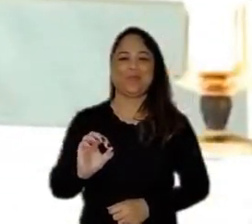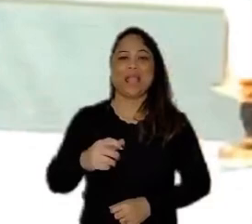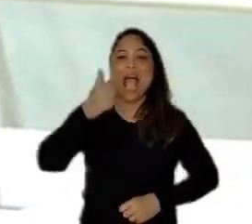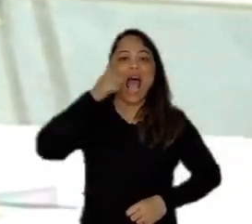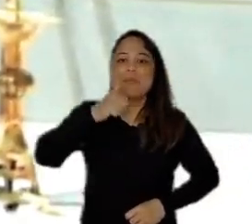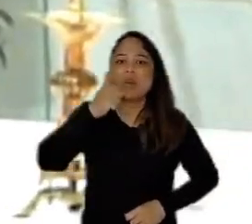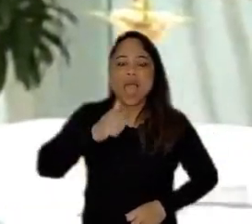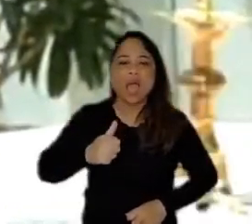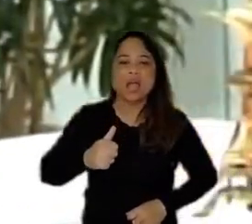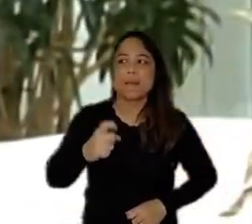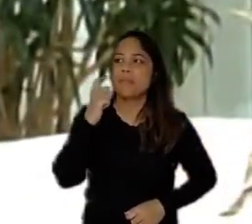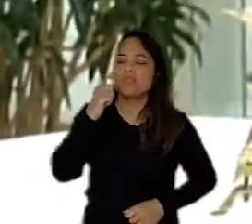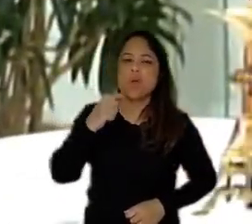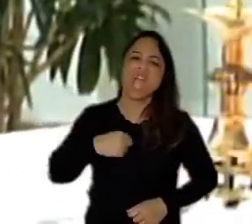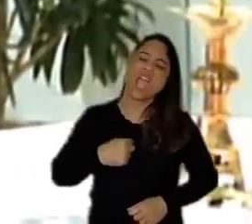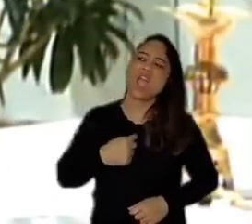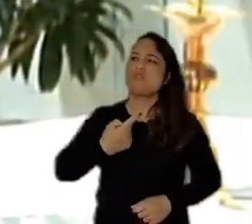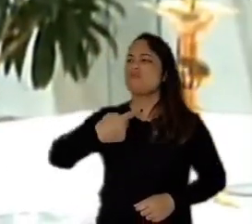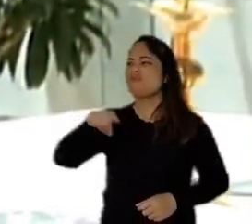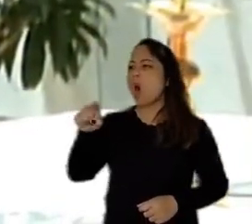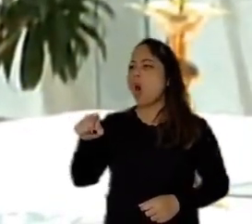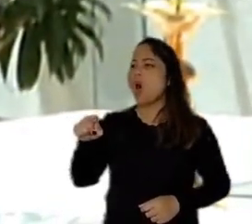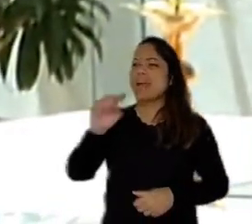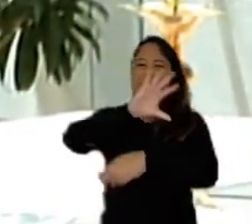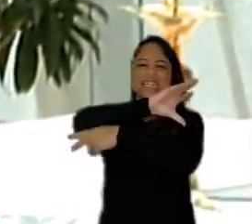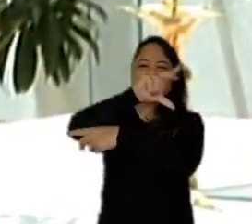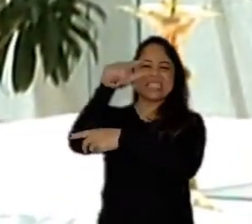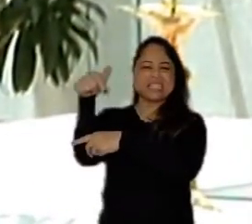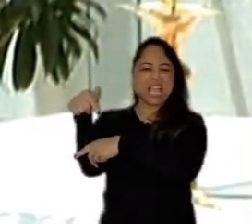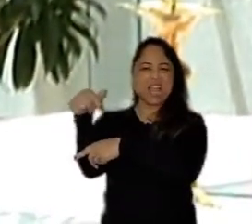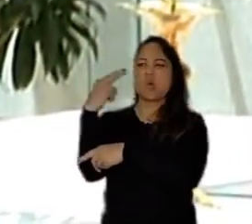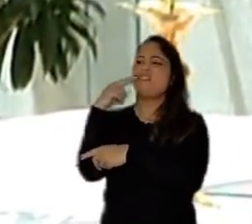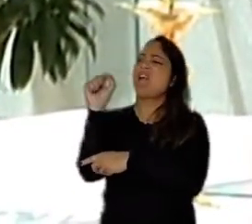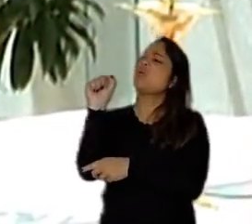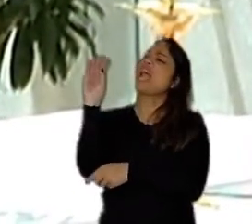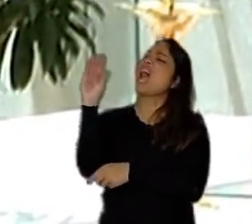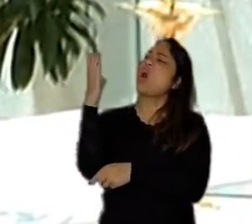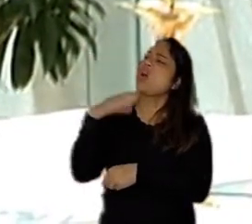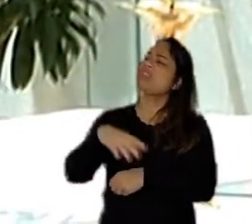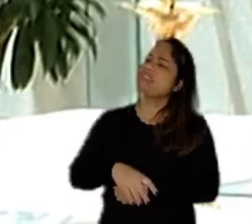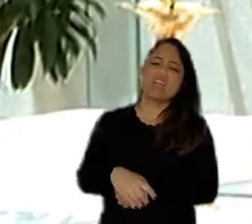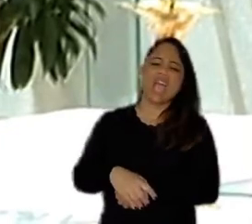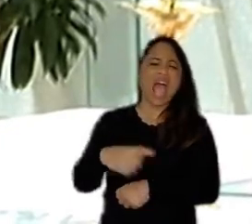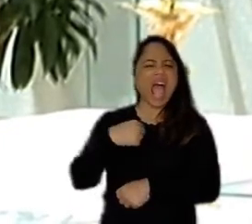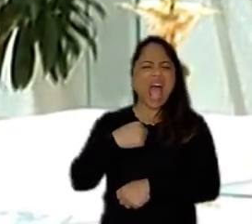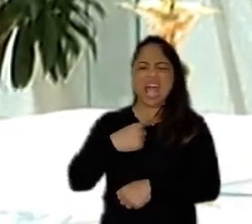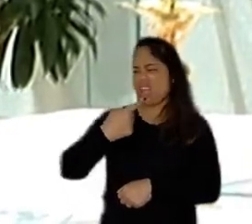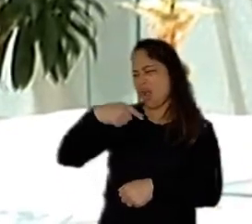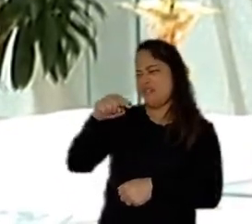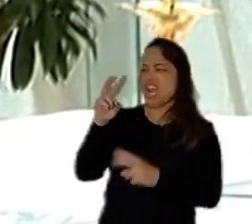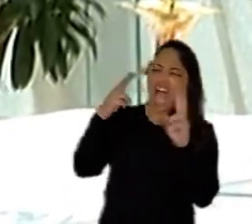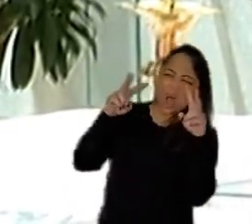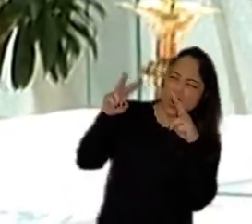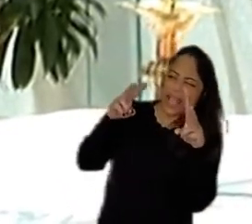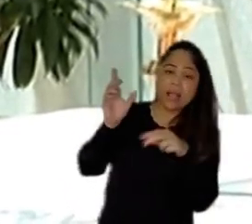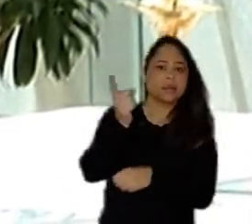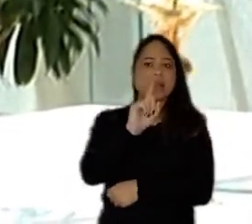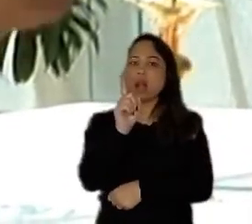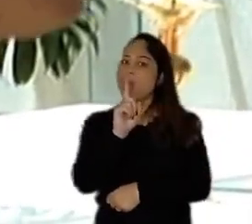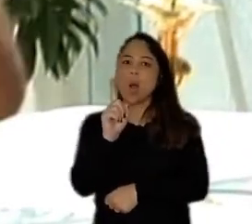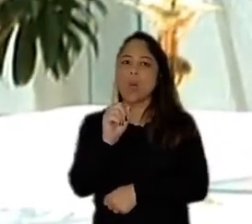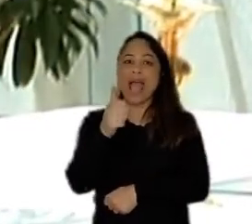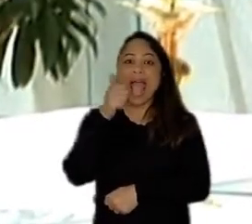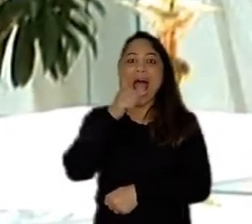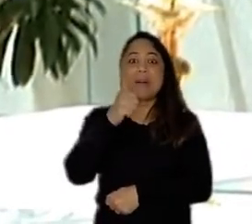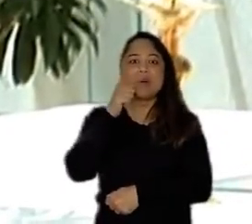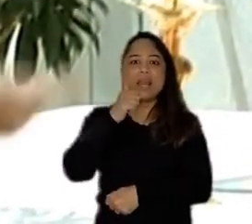Aquela mulher não falou assim: eu vou lá no seco Jericó para ver o que vai acontecer. Eu vou dar uma passada lá. Não,